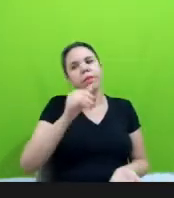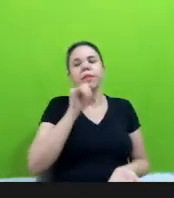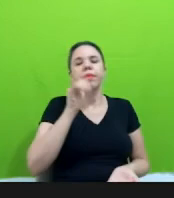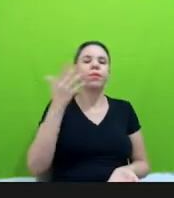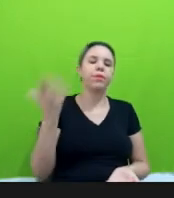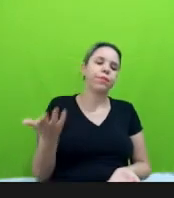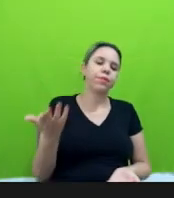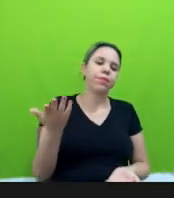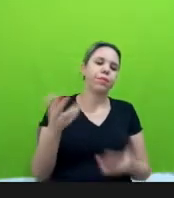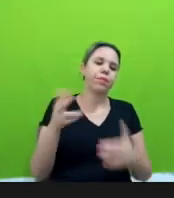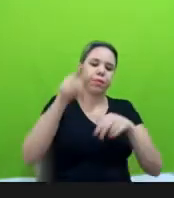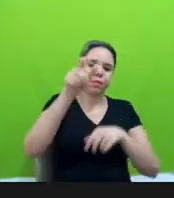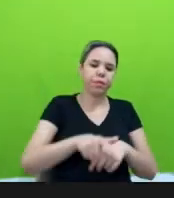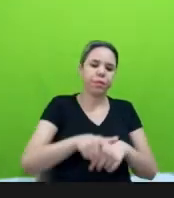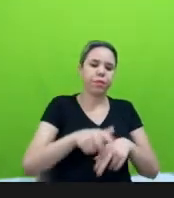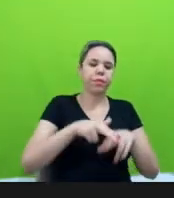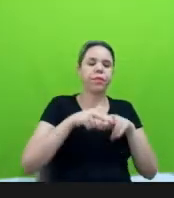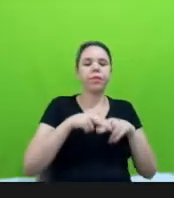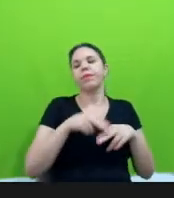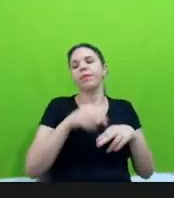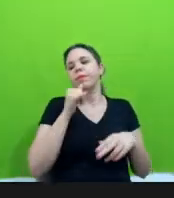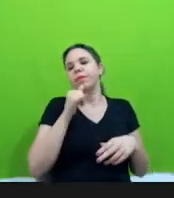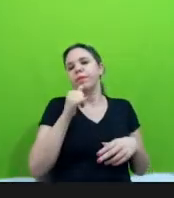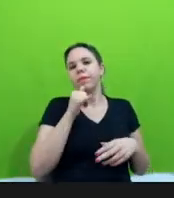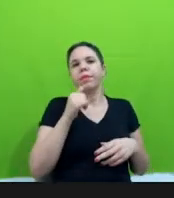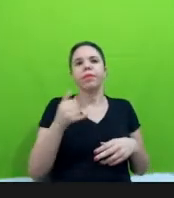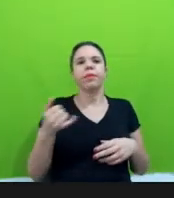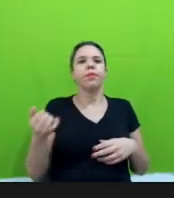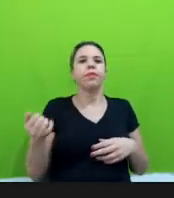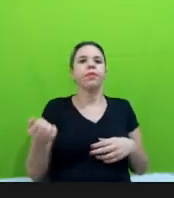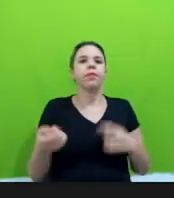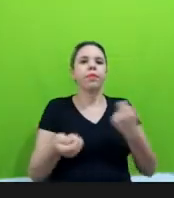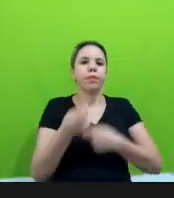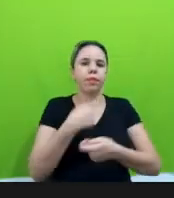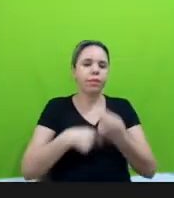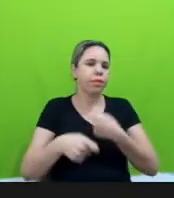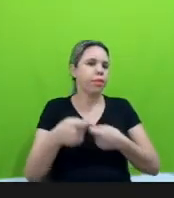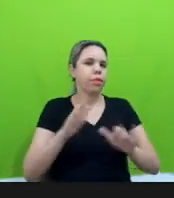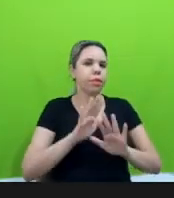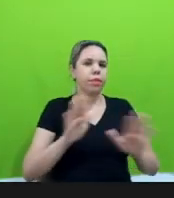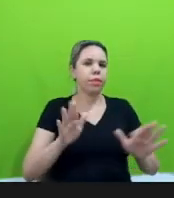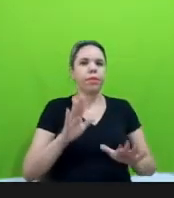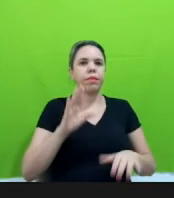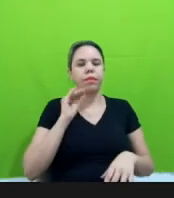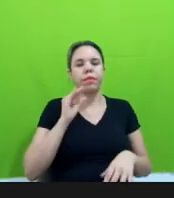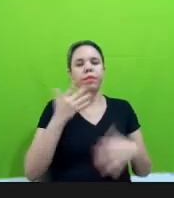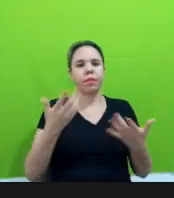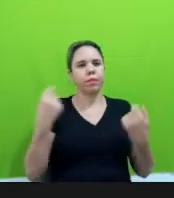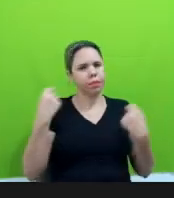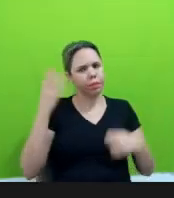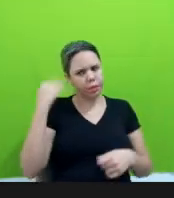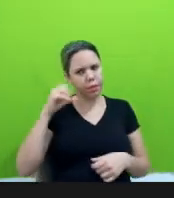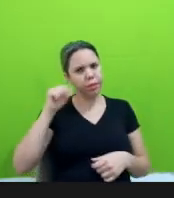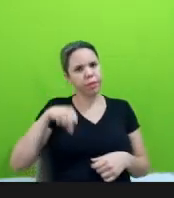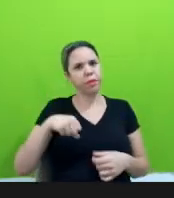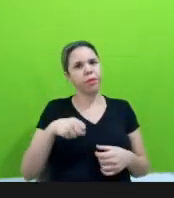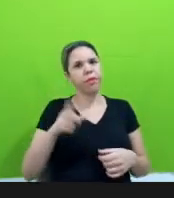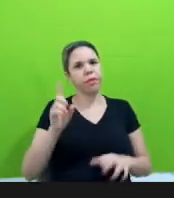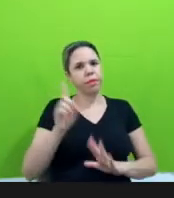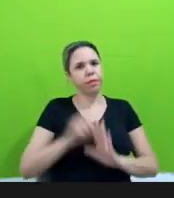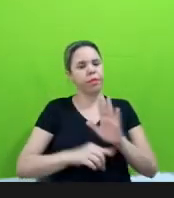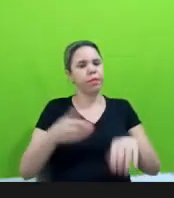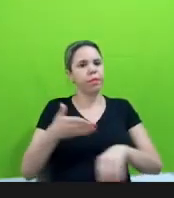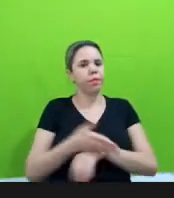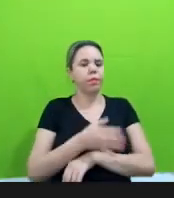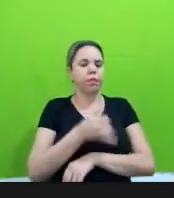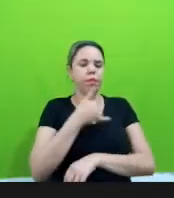envolve uma pessoa ali, devedora da administração pública, que a gente não tem direito de saber esse tipo de informação.